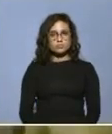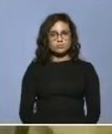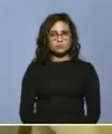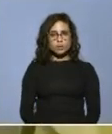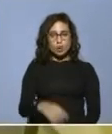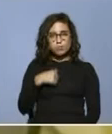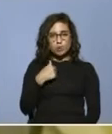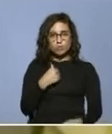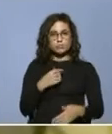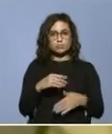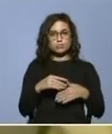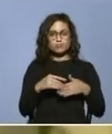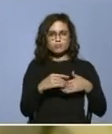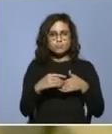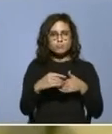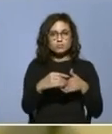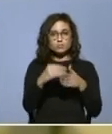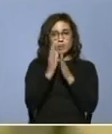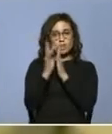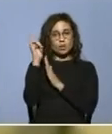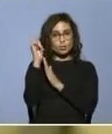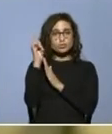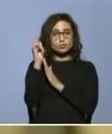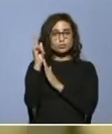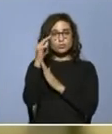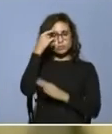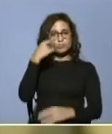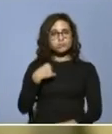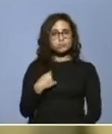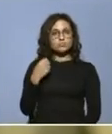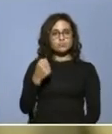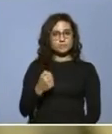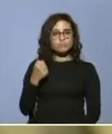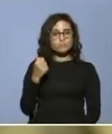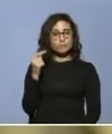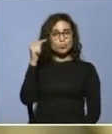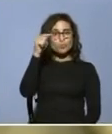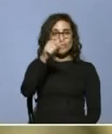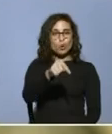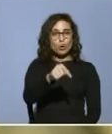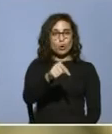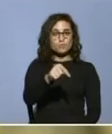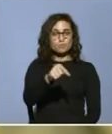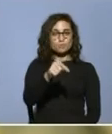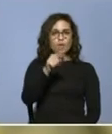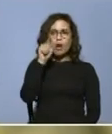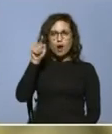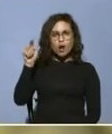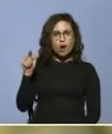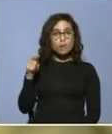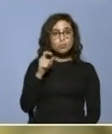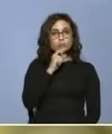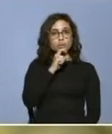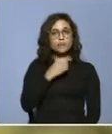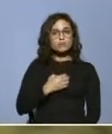Conduzidos pela glória de Deus, sabemos que os pastores chegaram ao presépio. Alguns talvez tenham sentido